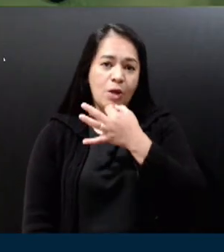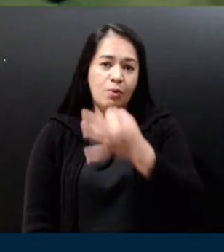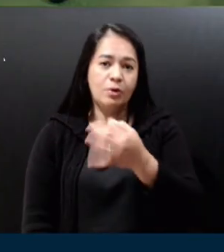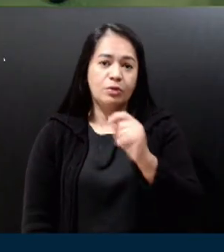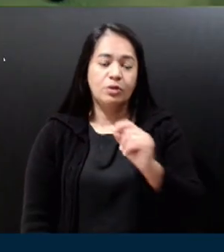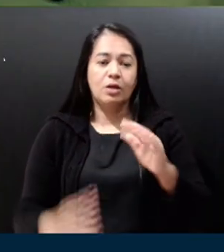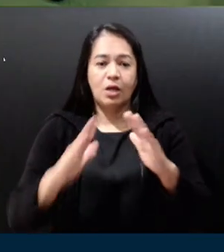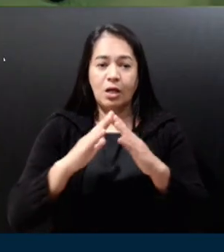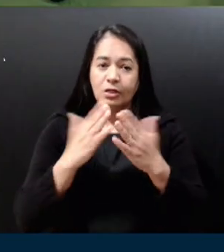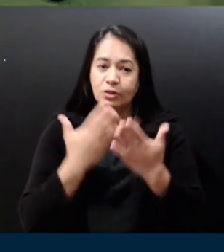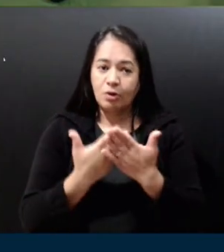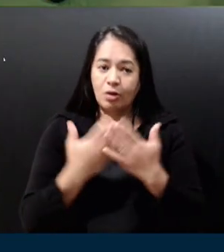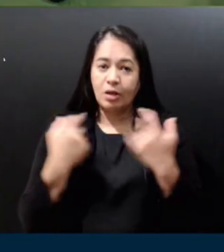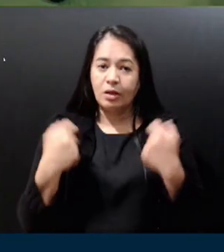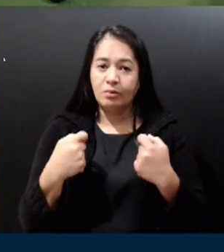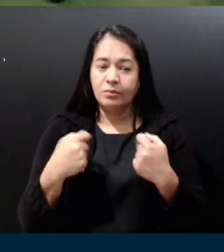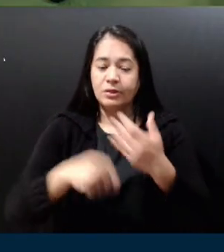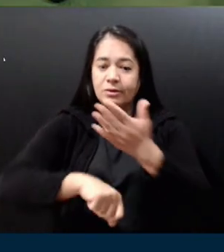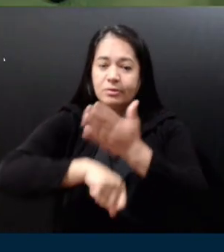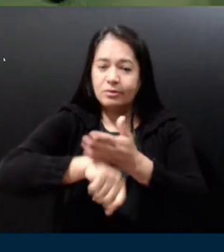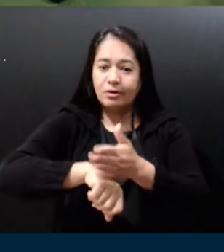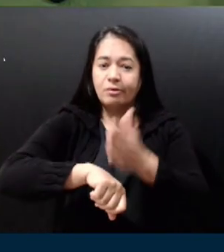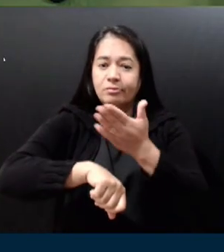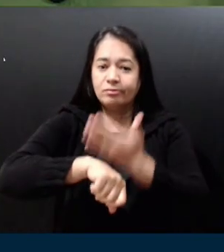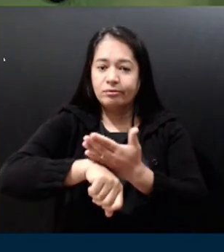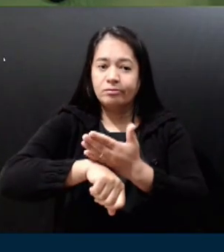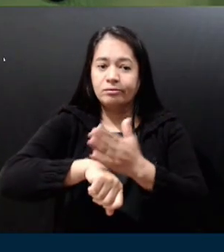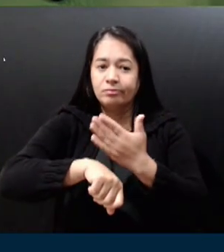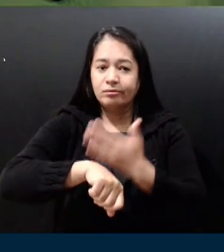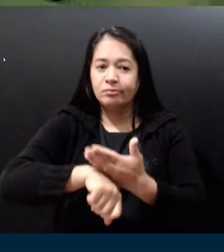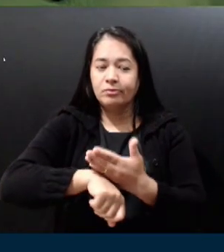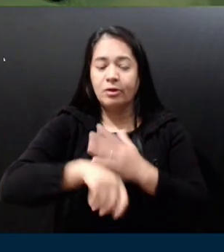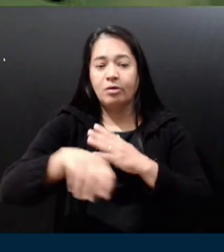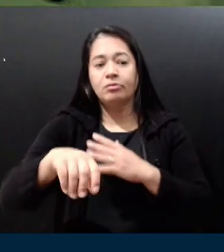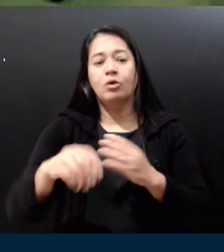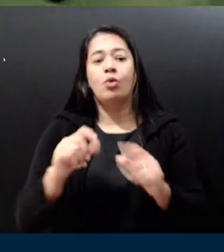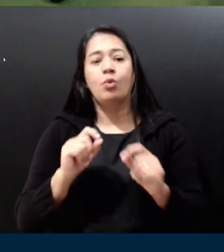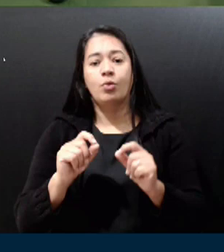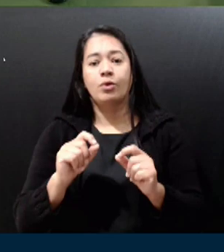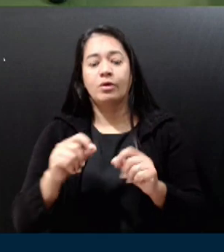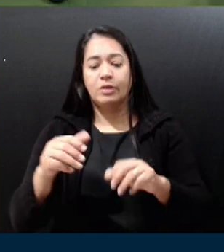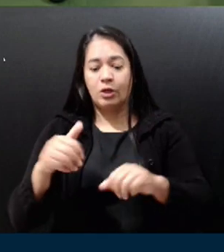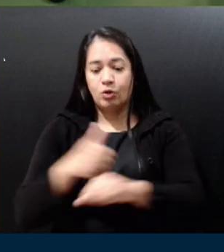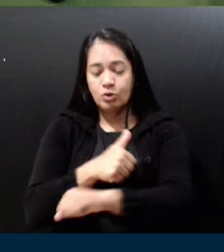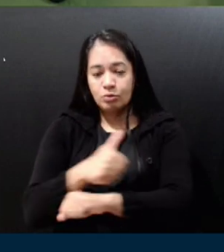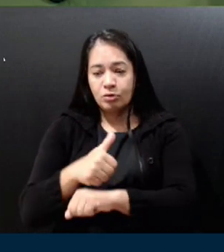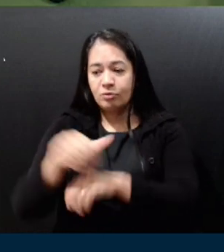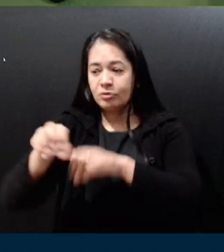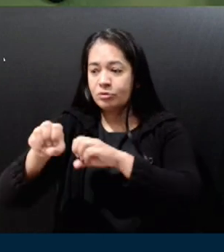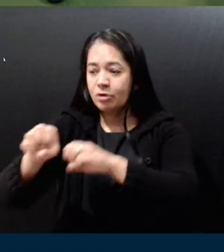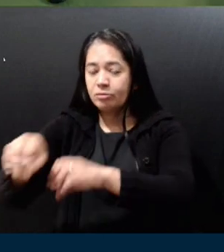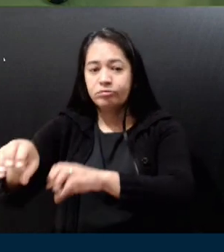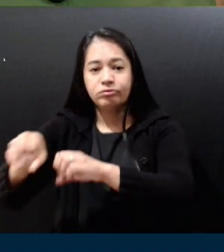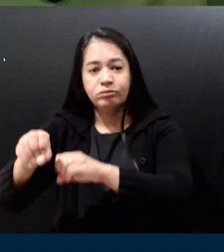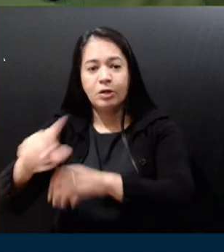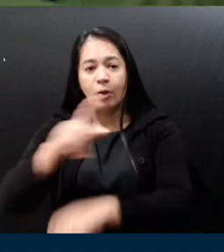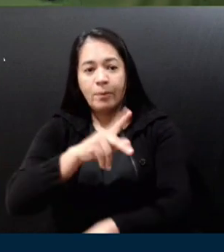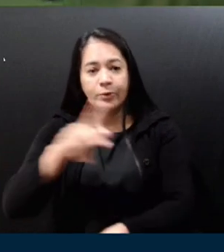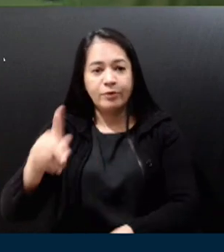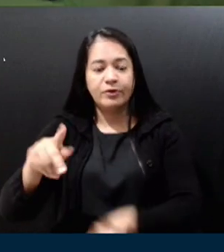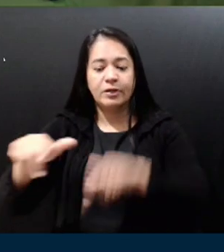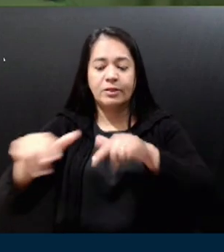um treinamento, fazer uma formação desses profissionais, os professores que atuam diretamente com as